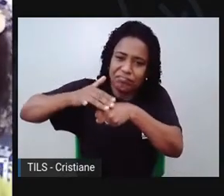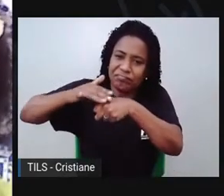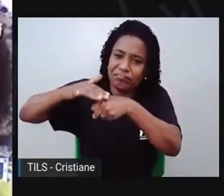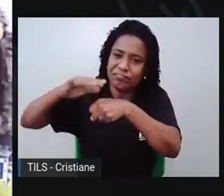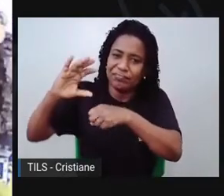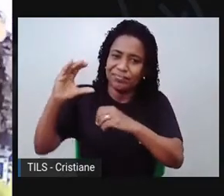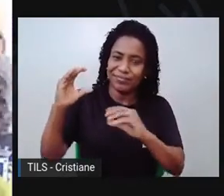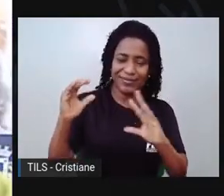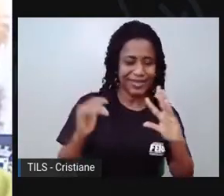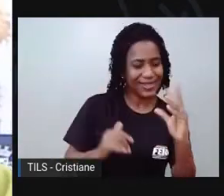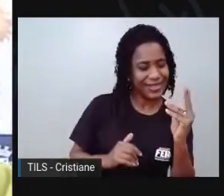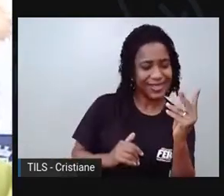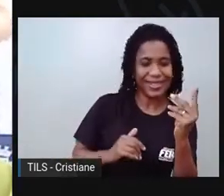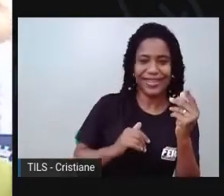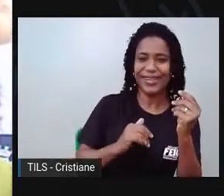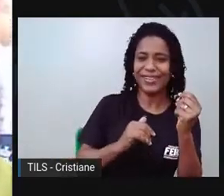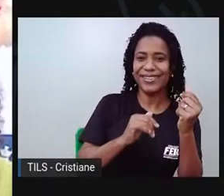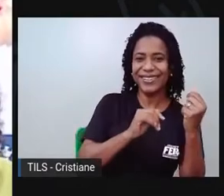foi